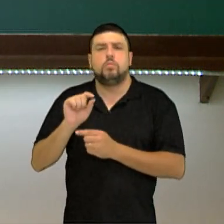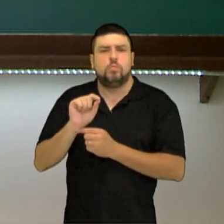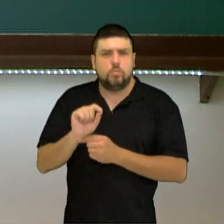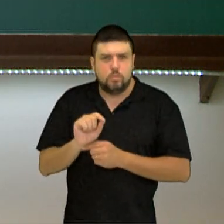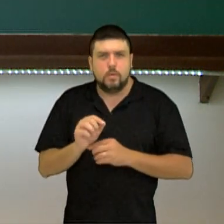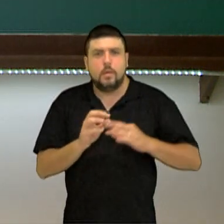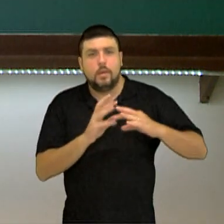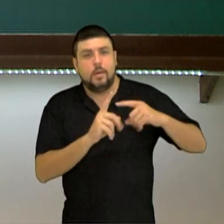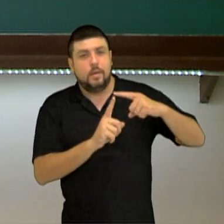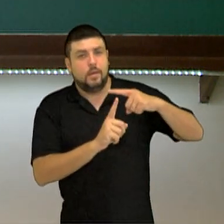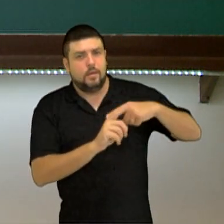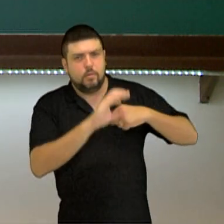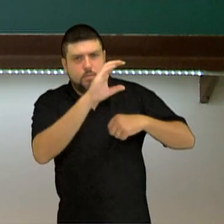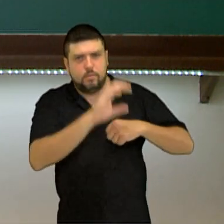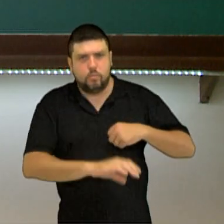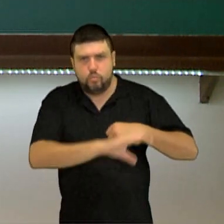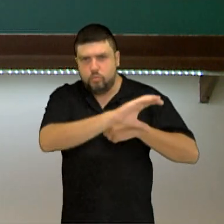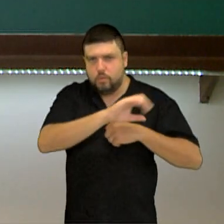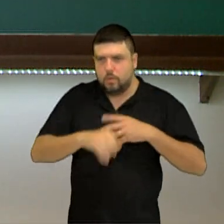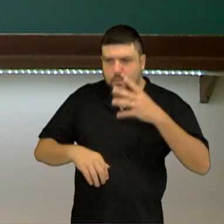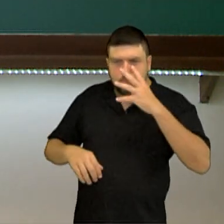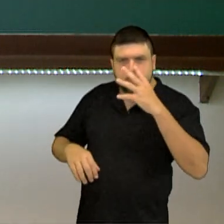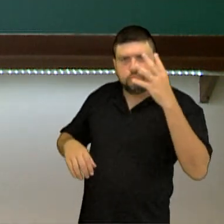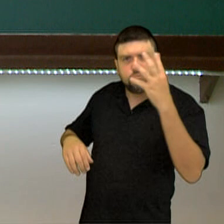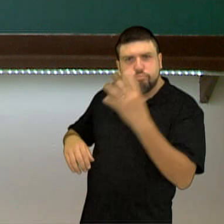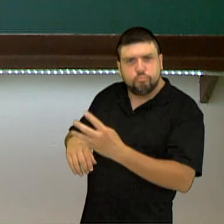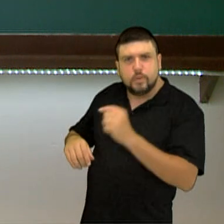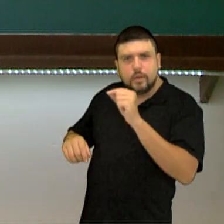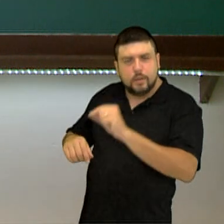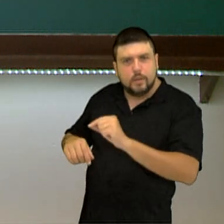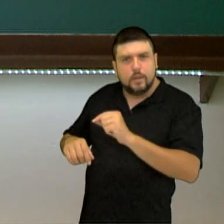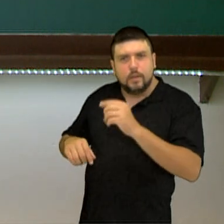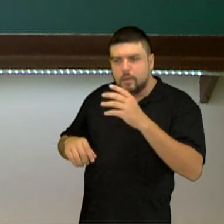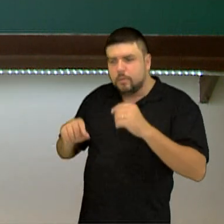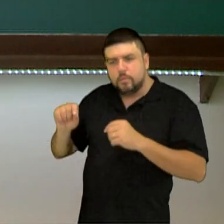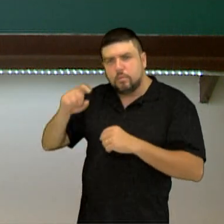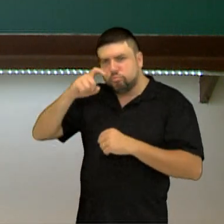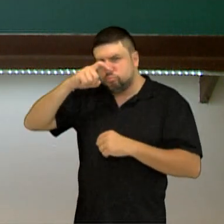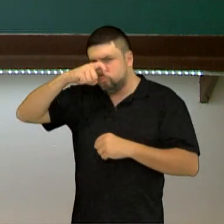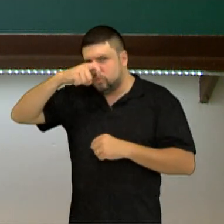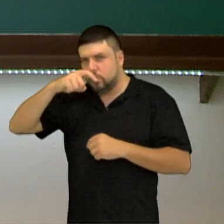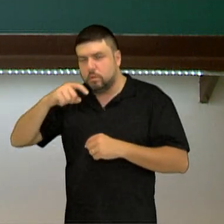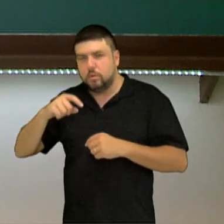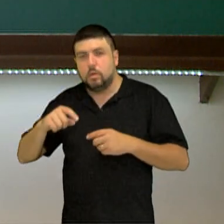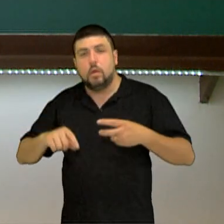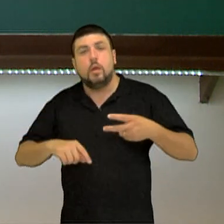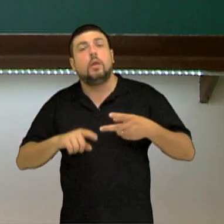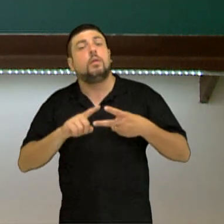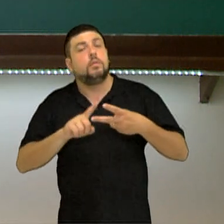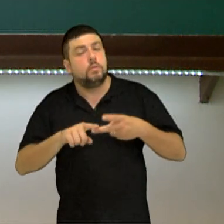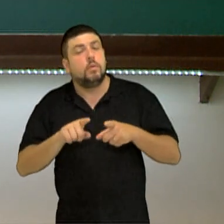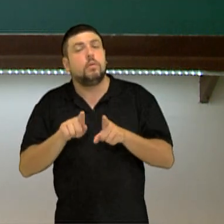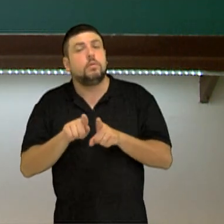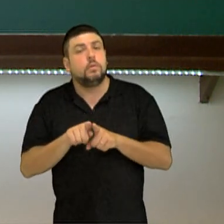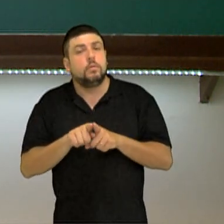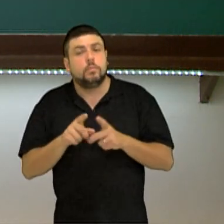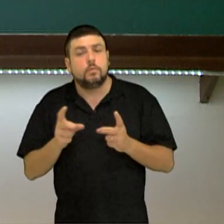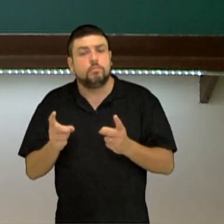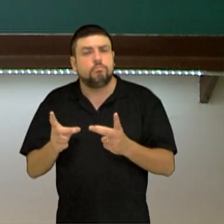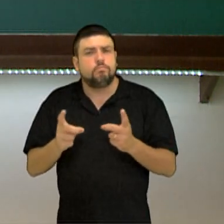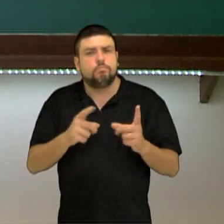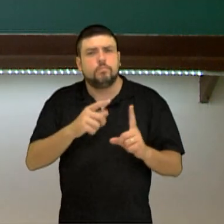vistos lá na sociedade, né, e que eles tinham alguma dificuldade para vender as suas